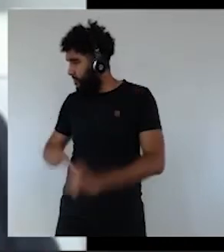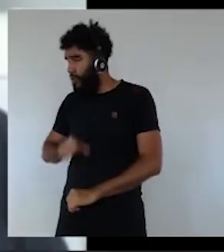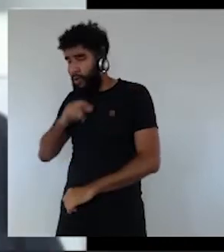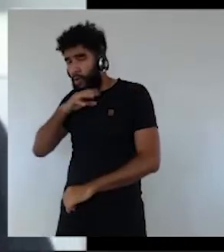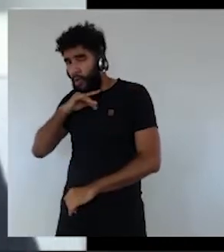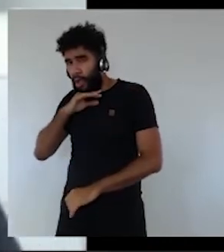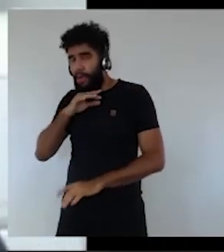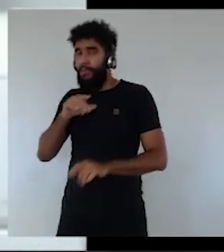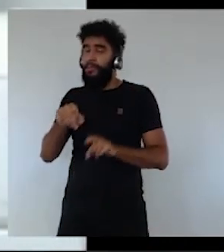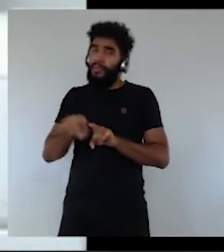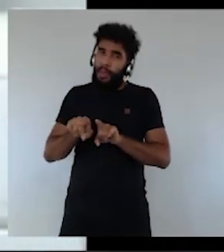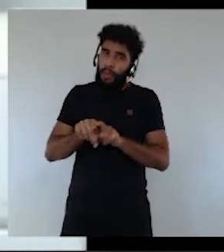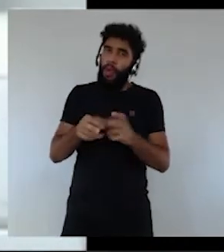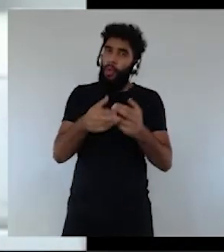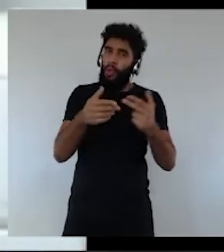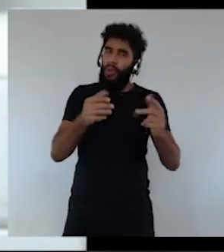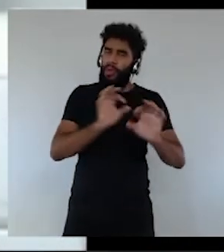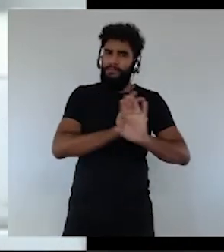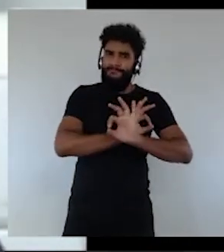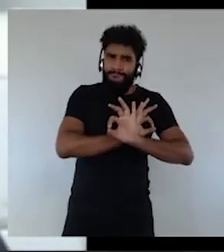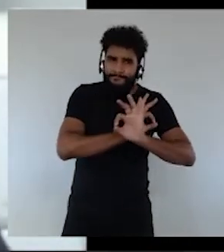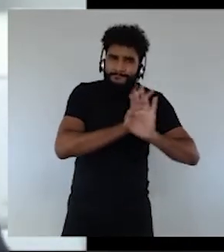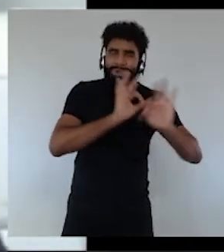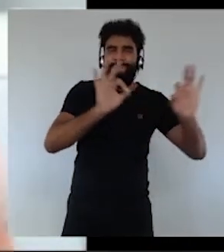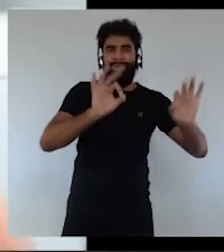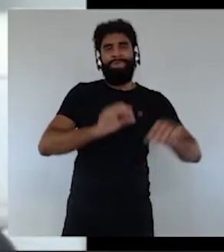acho que é importante você tentar